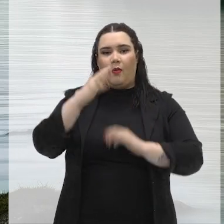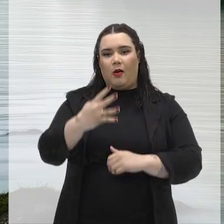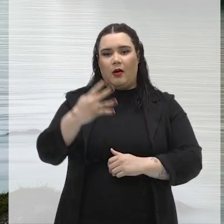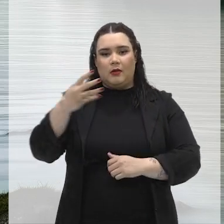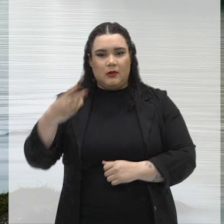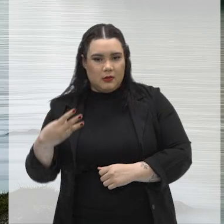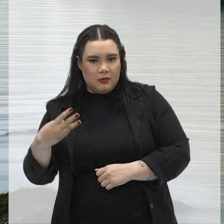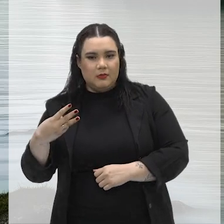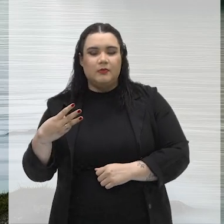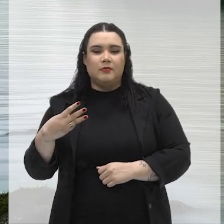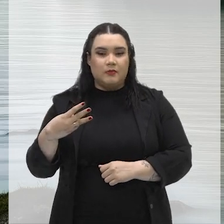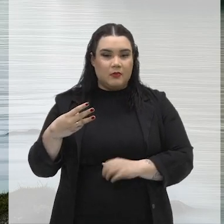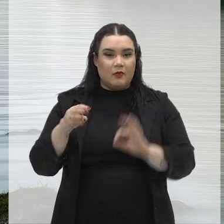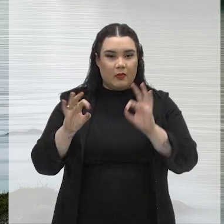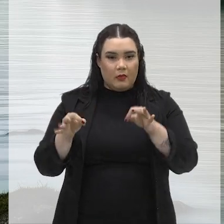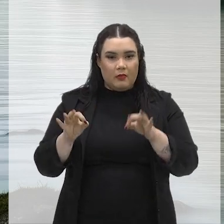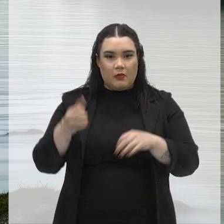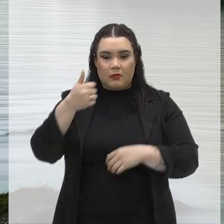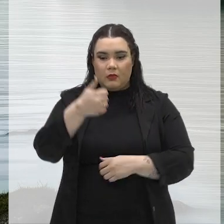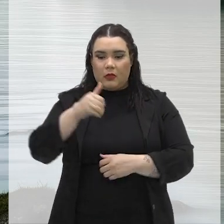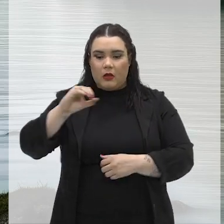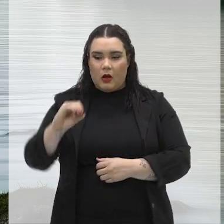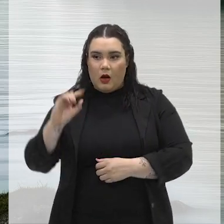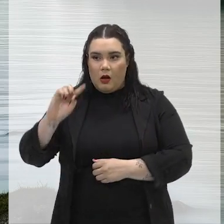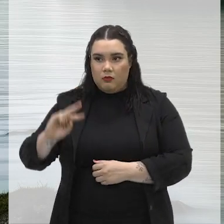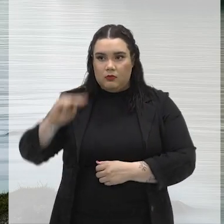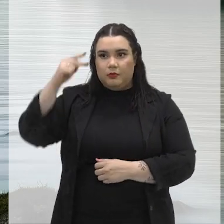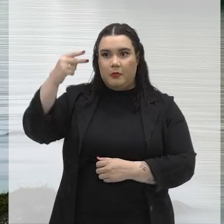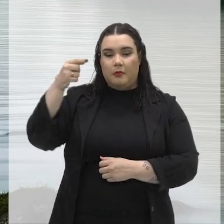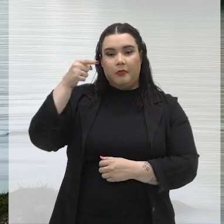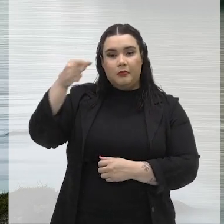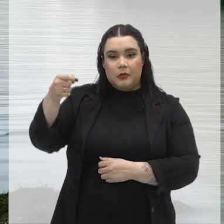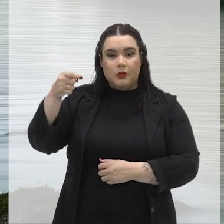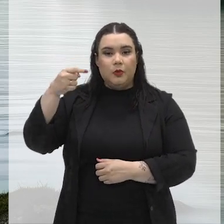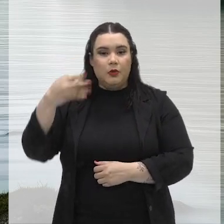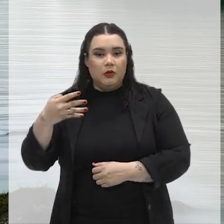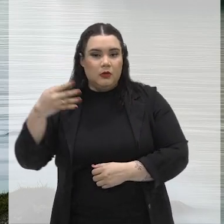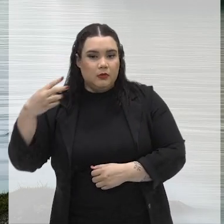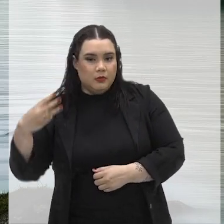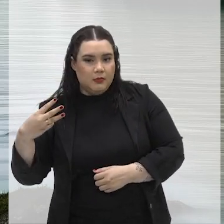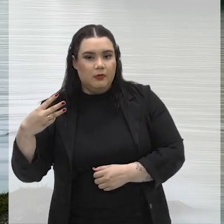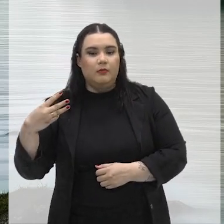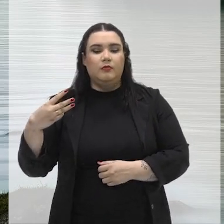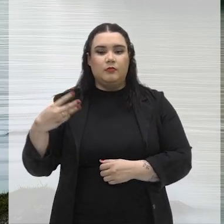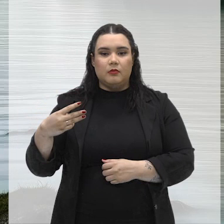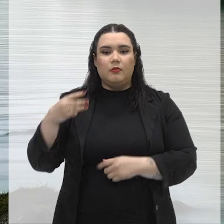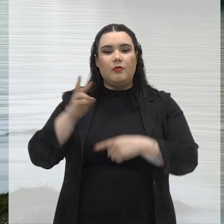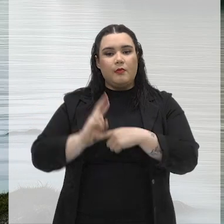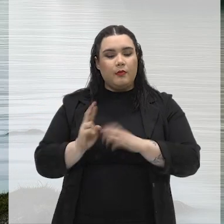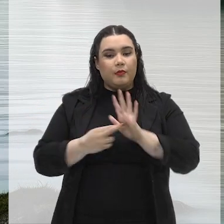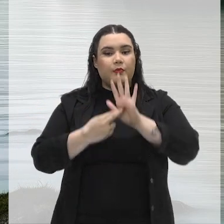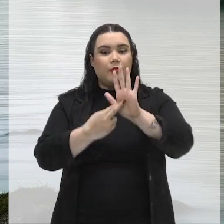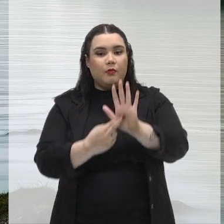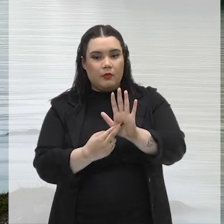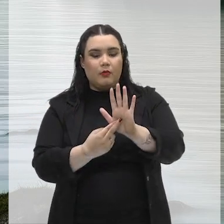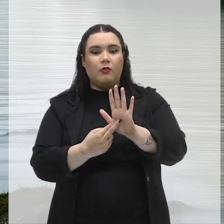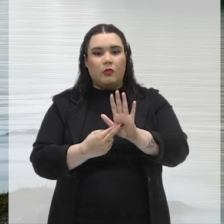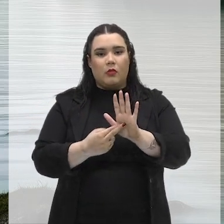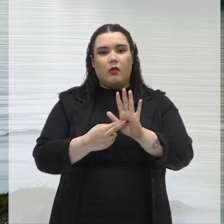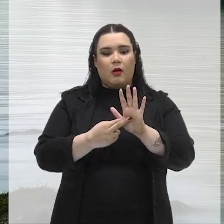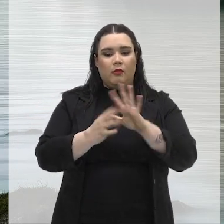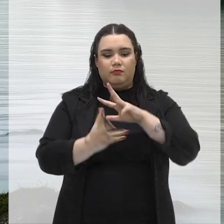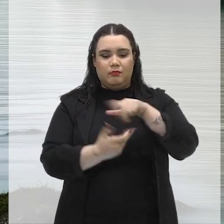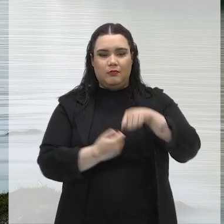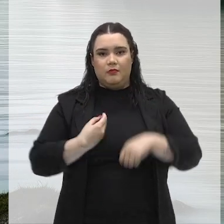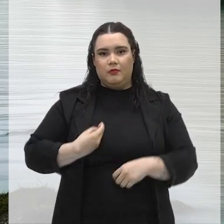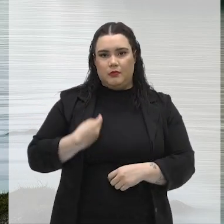0,00000000043, tá? 10 elevado a menos 43. Isso daí, pessoal, representa a vida na Terra.